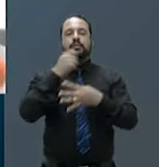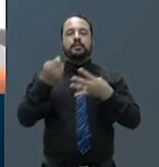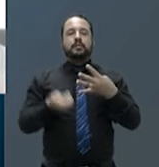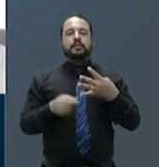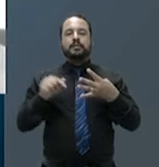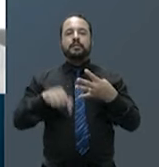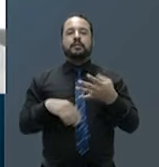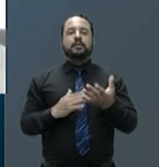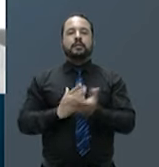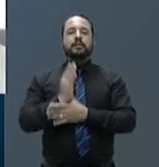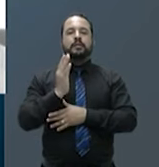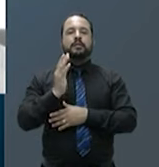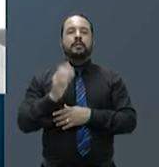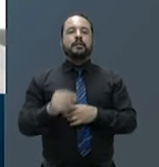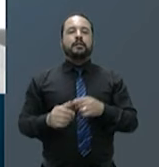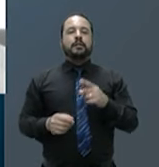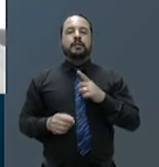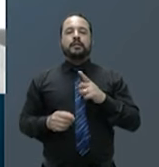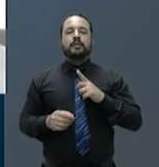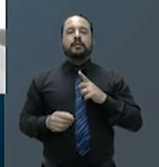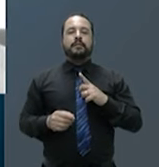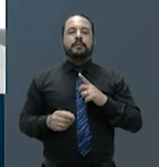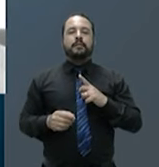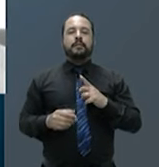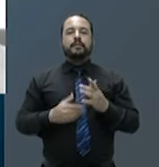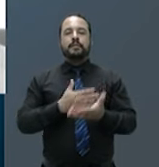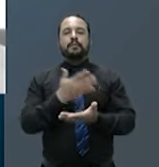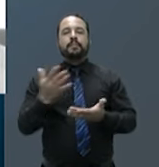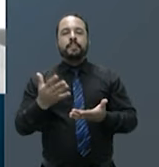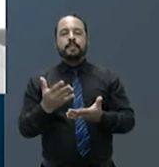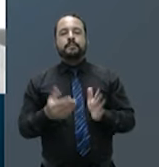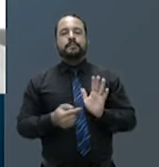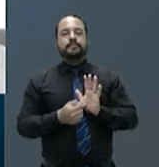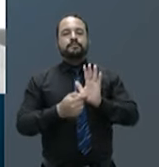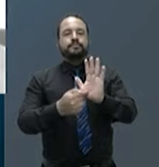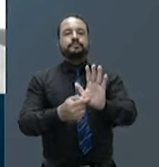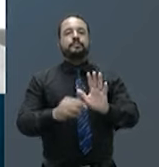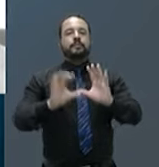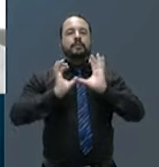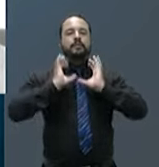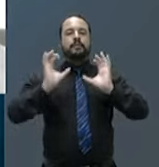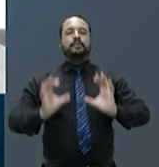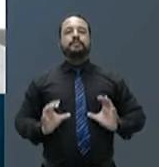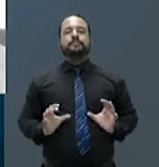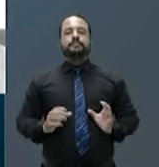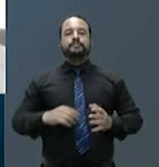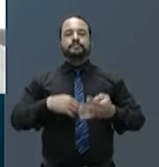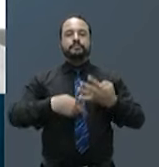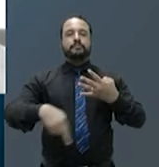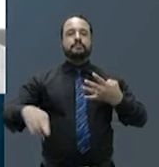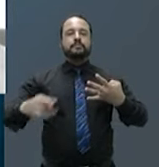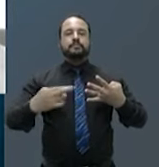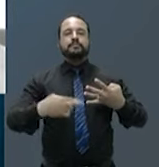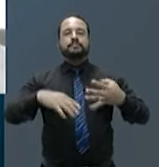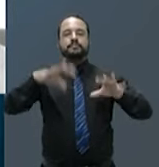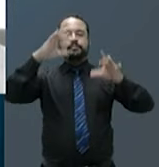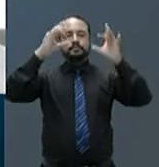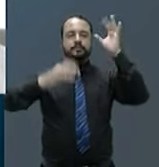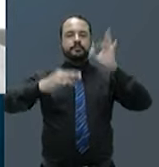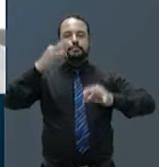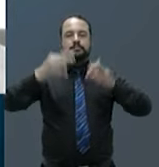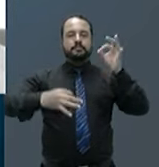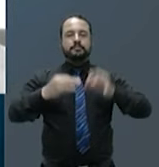ela busca perante o Tribunal da Cidadania funda-se ainda em decisão